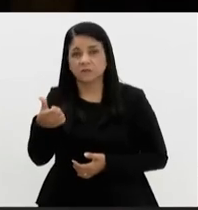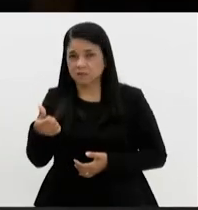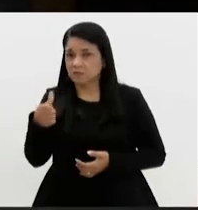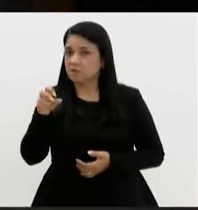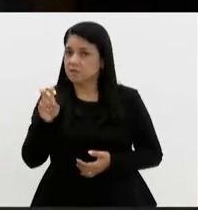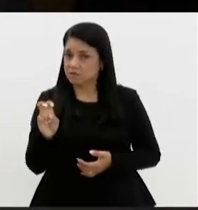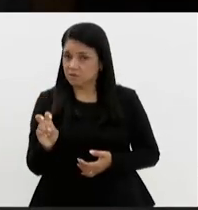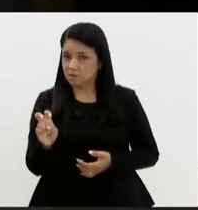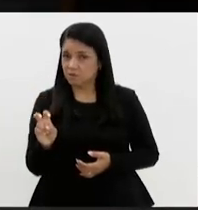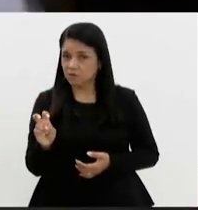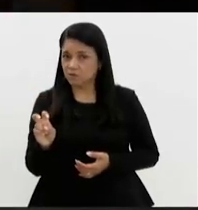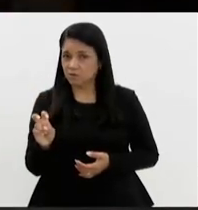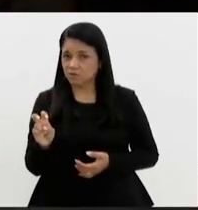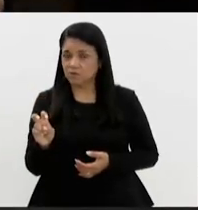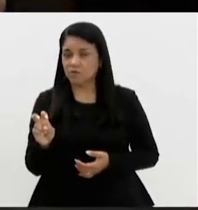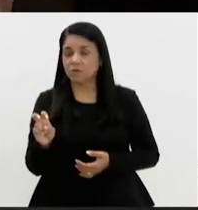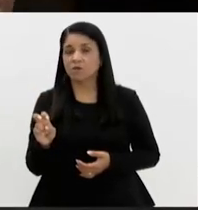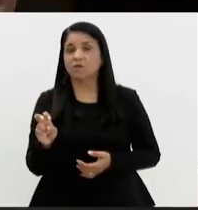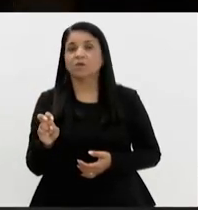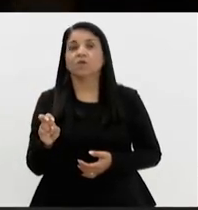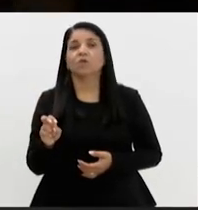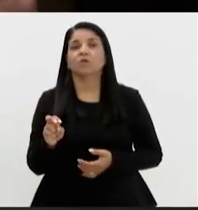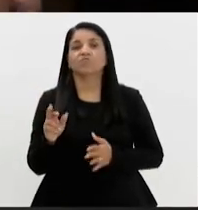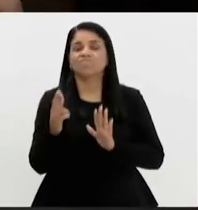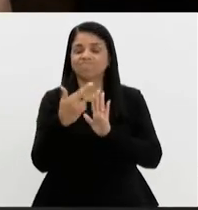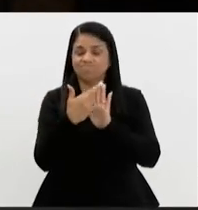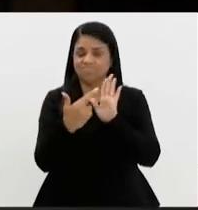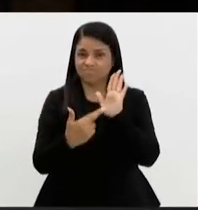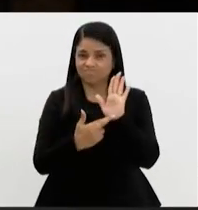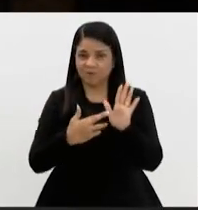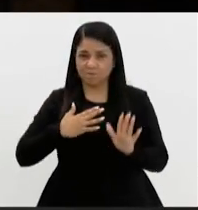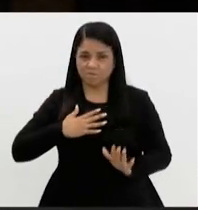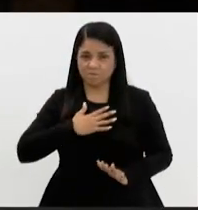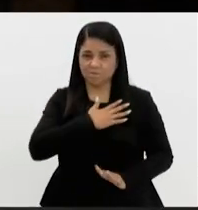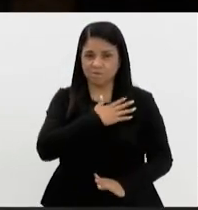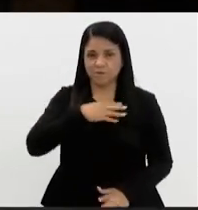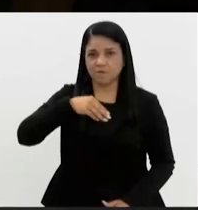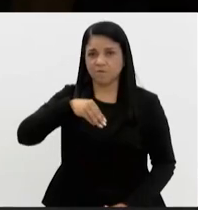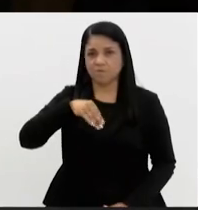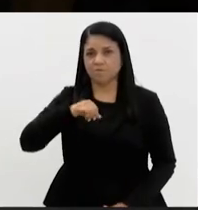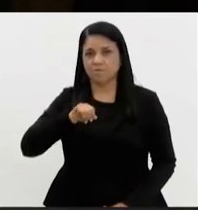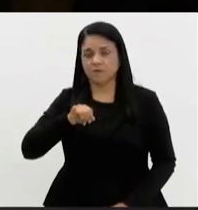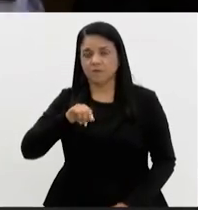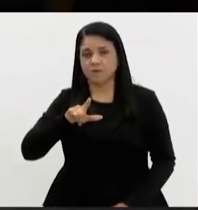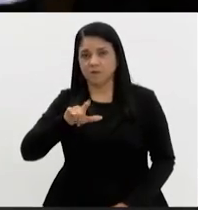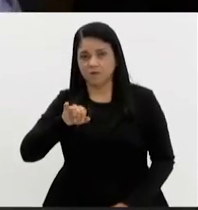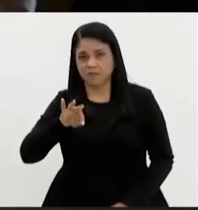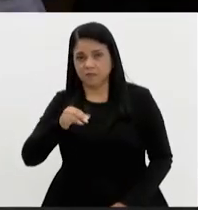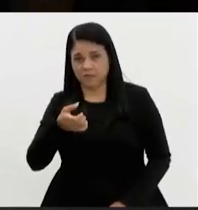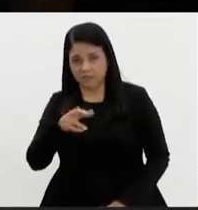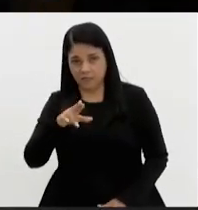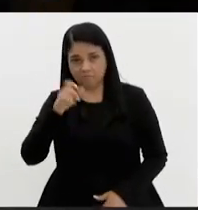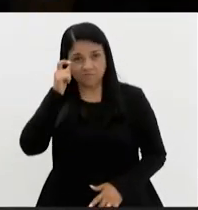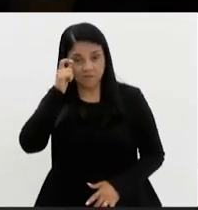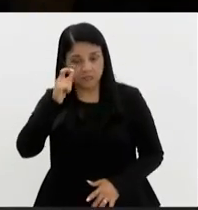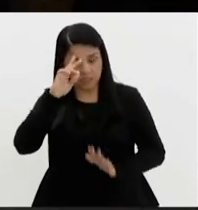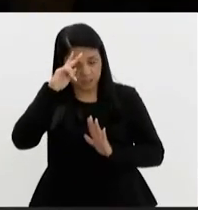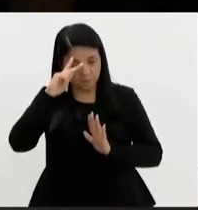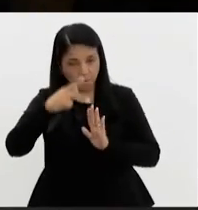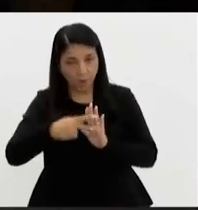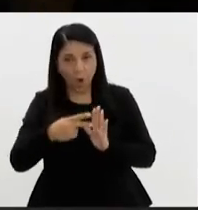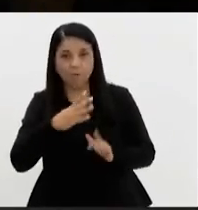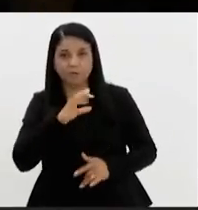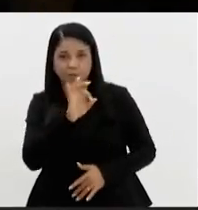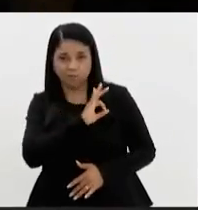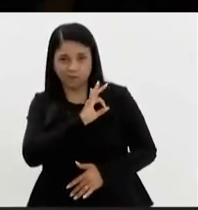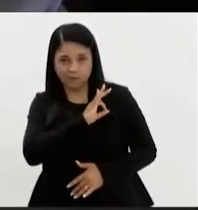1965 o regime militar por razões de interesse próprio acolheu um outro sistema